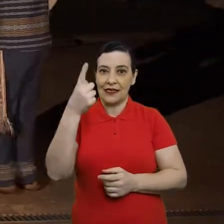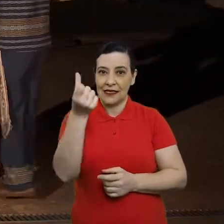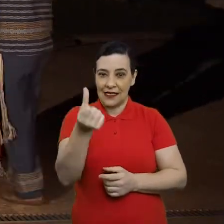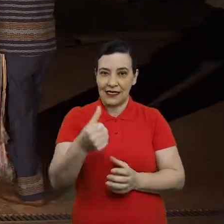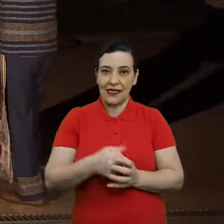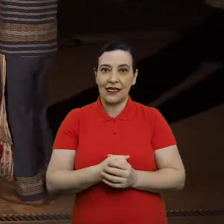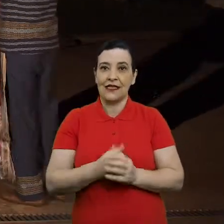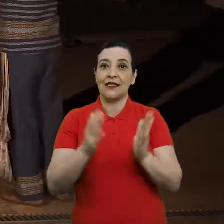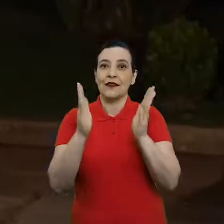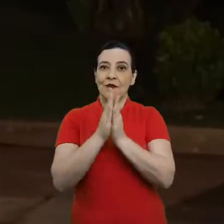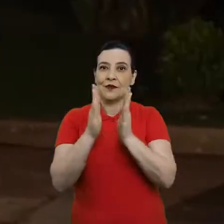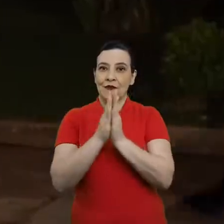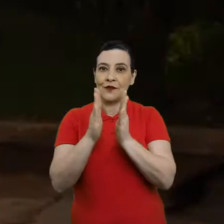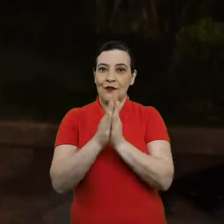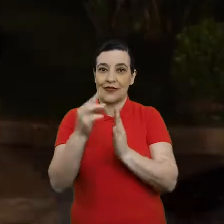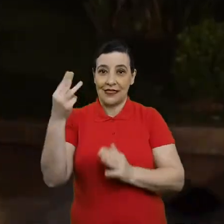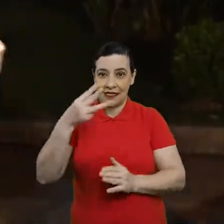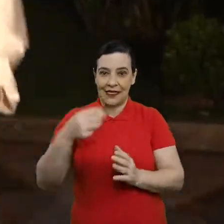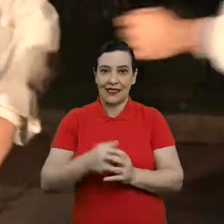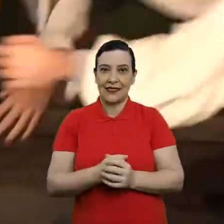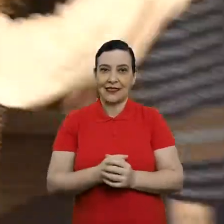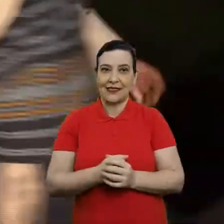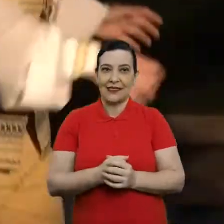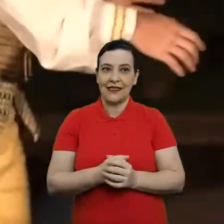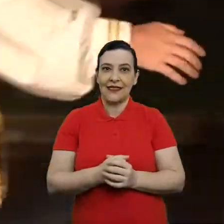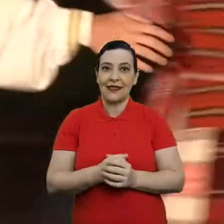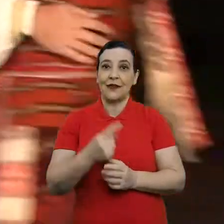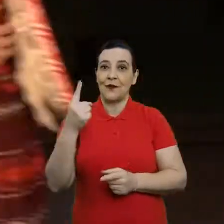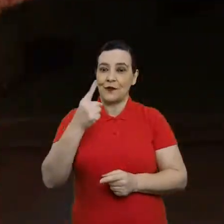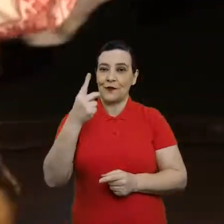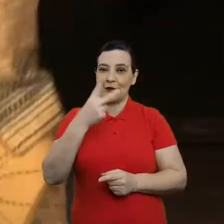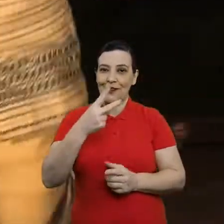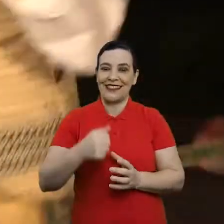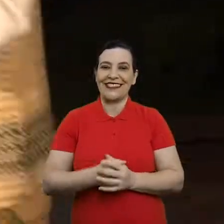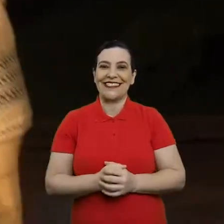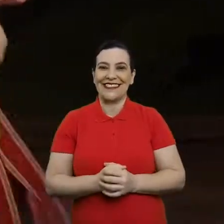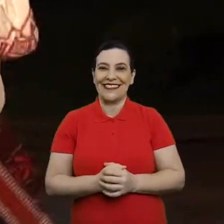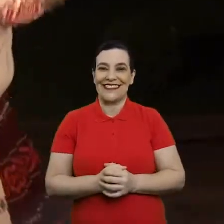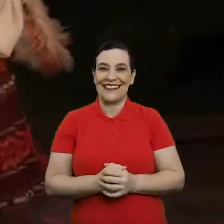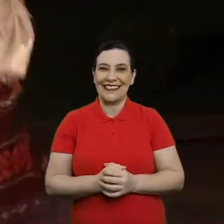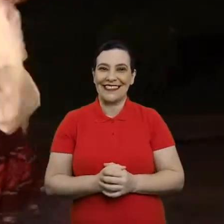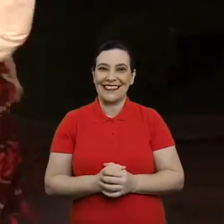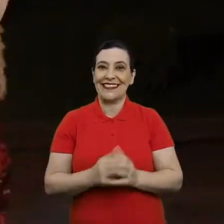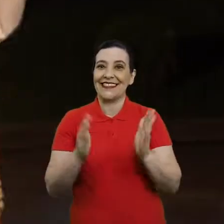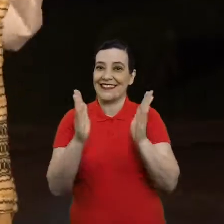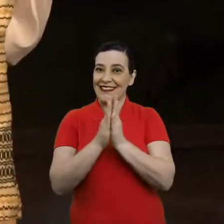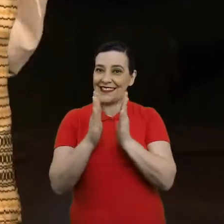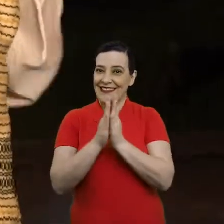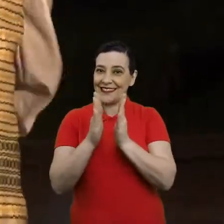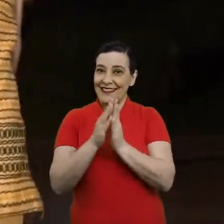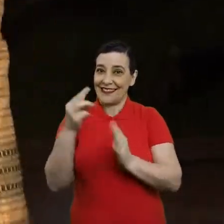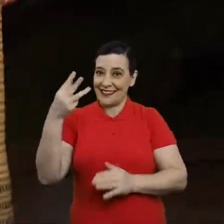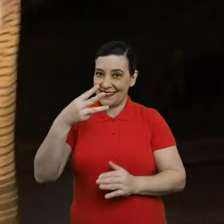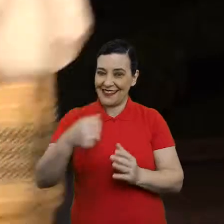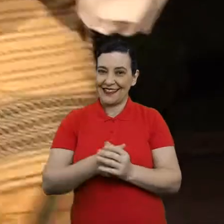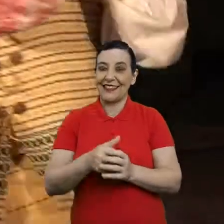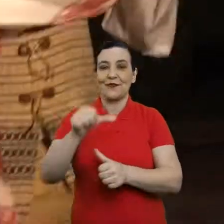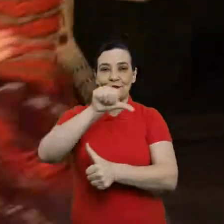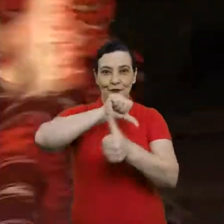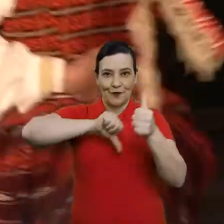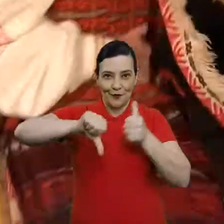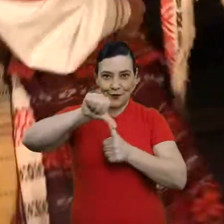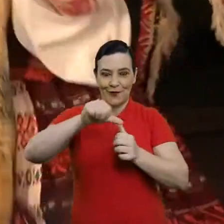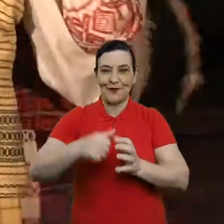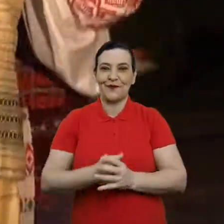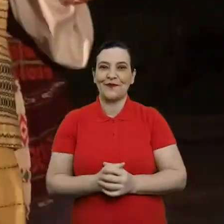trás, batem palma, trocam de par, giram em posição de polca e batem palma